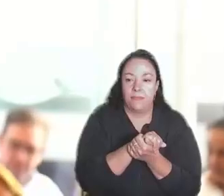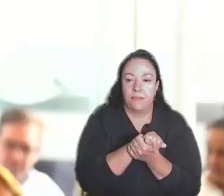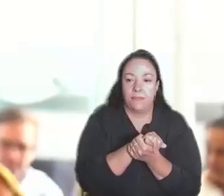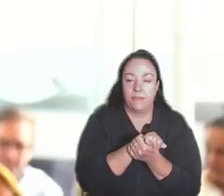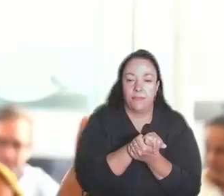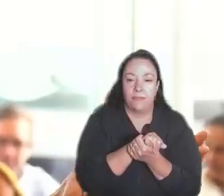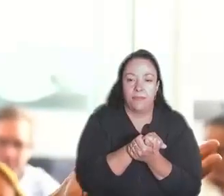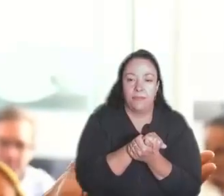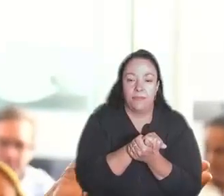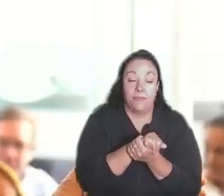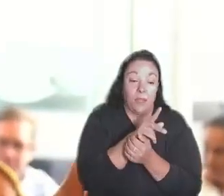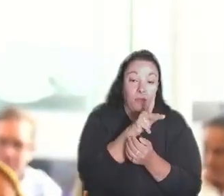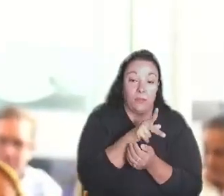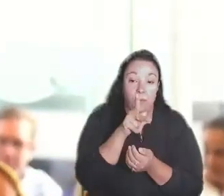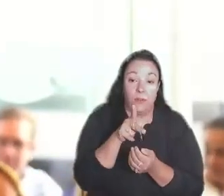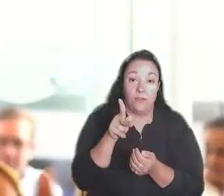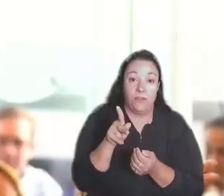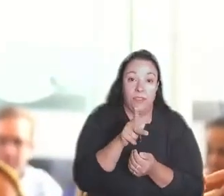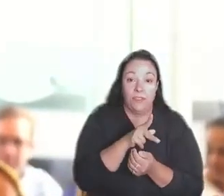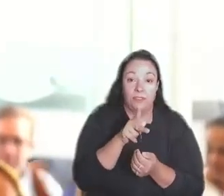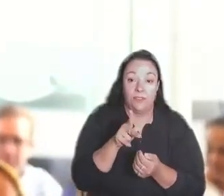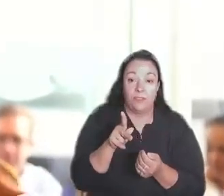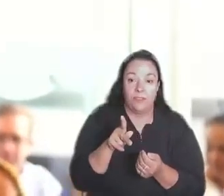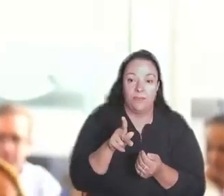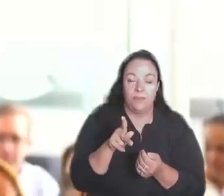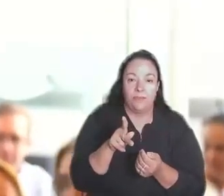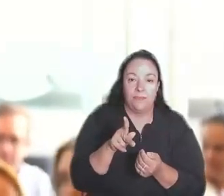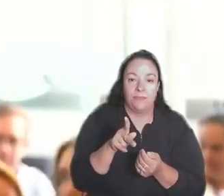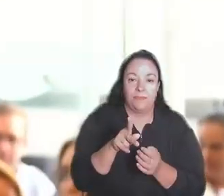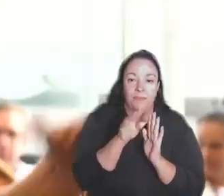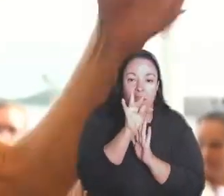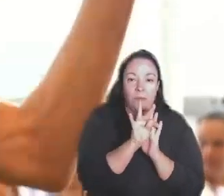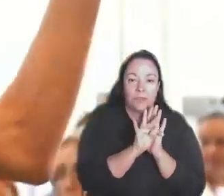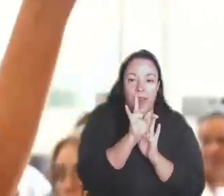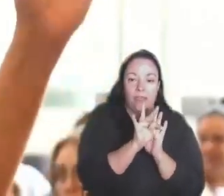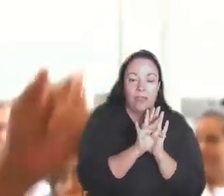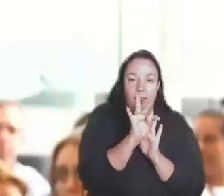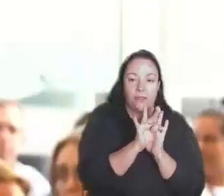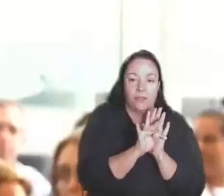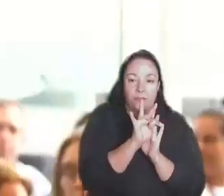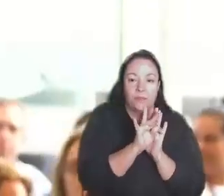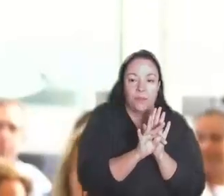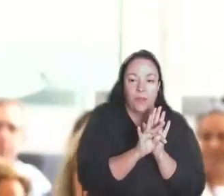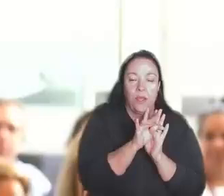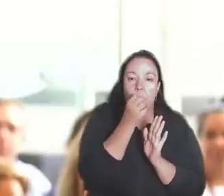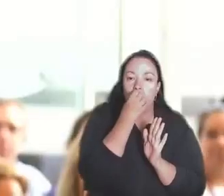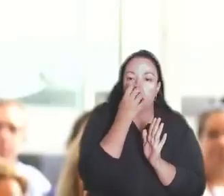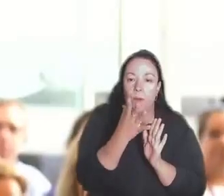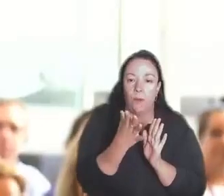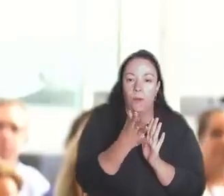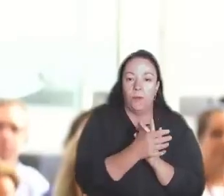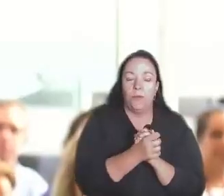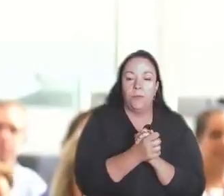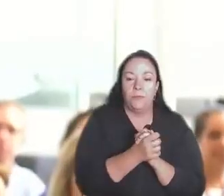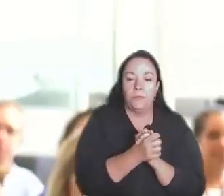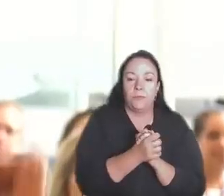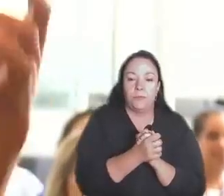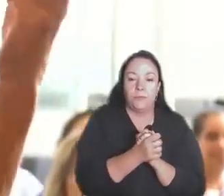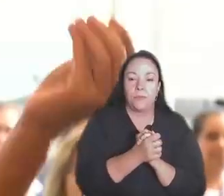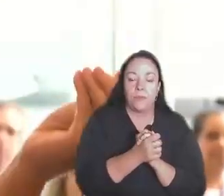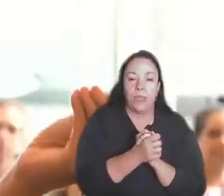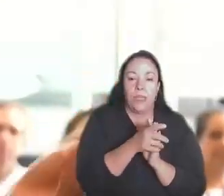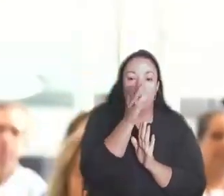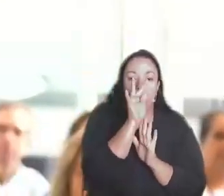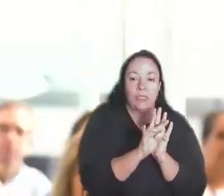vindo de um professor, é claro que eu imaginava um texto interessante, bom, mas o Oscar foi muito além, já está com um texto literário,